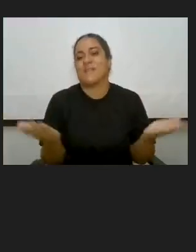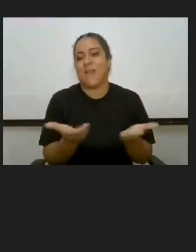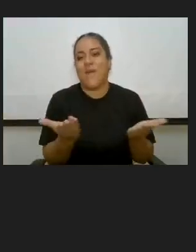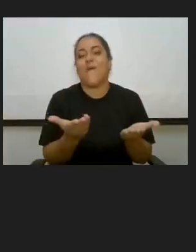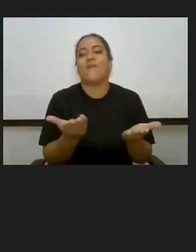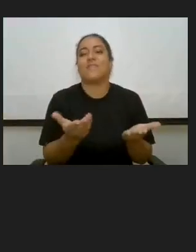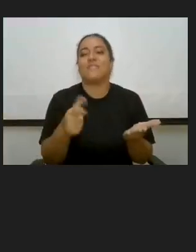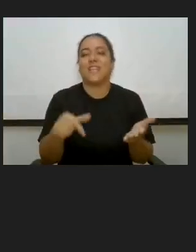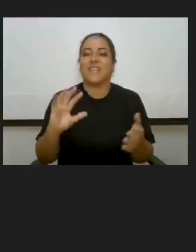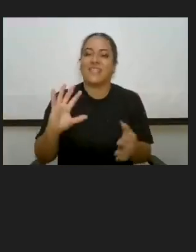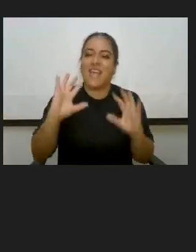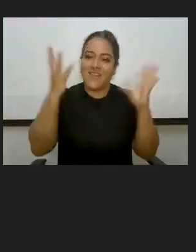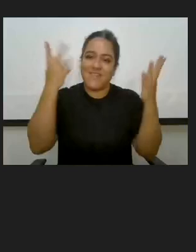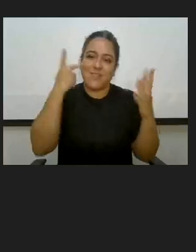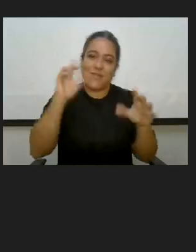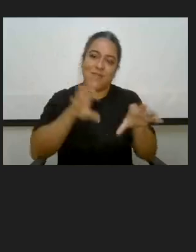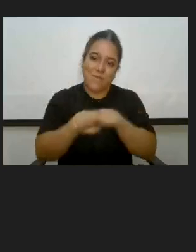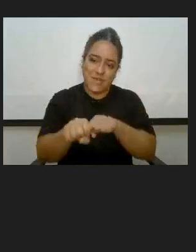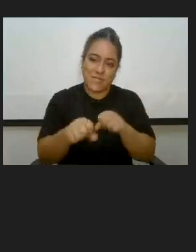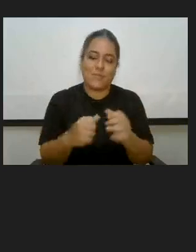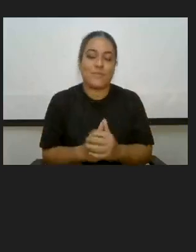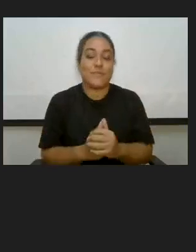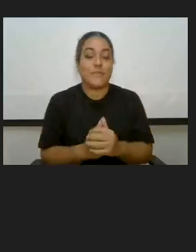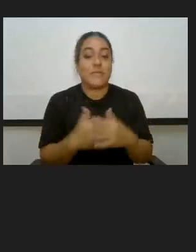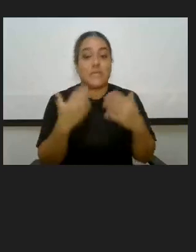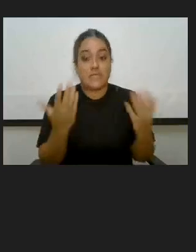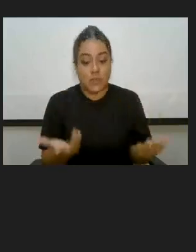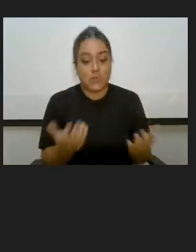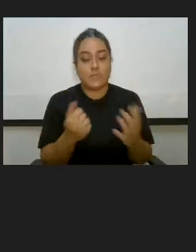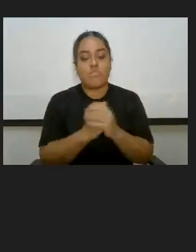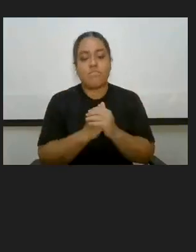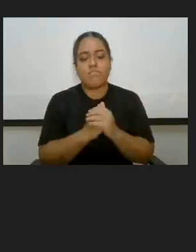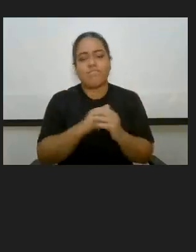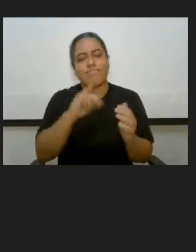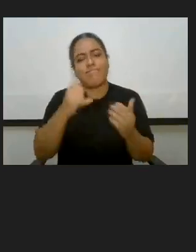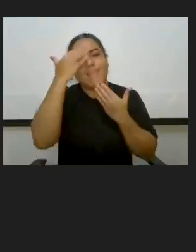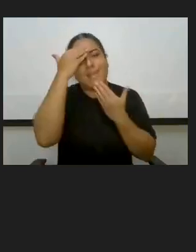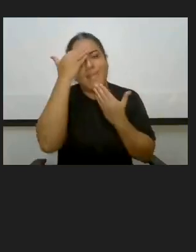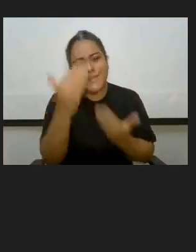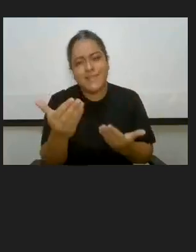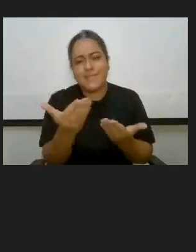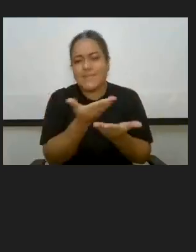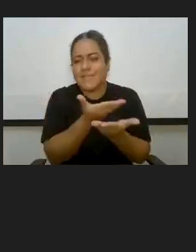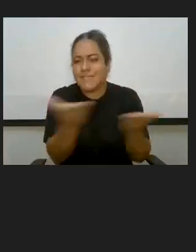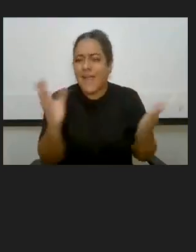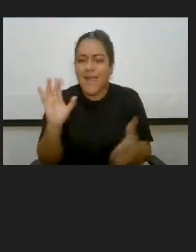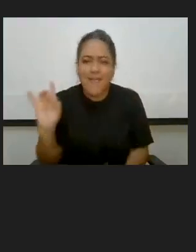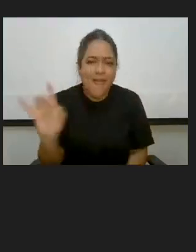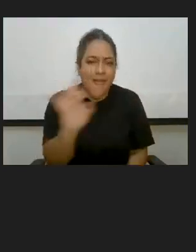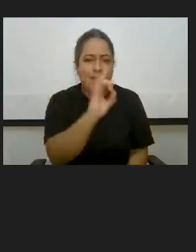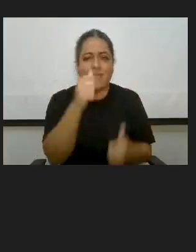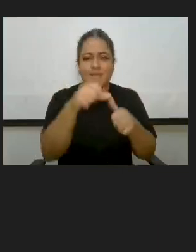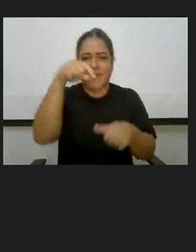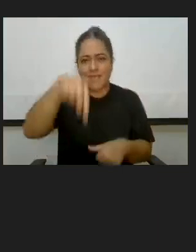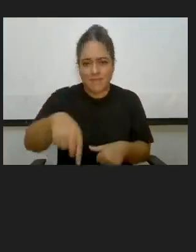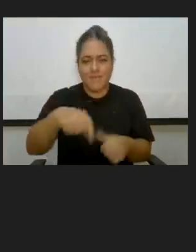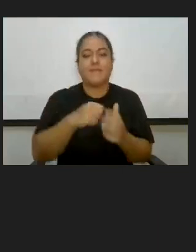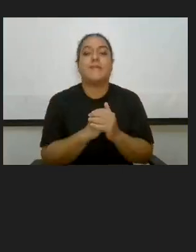evento formativo. Então, assim, gente, agradecer mais uma vez a cada um de vocês que está aqui,